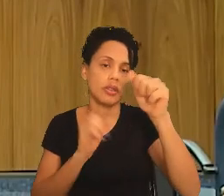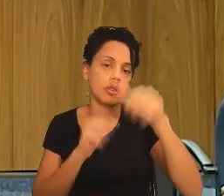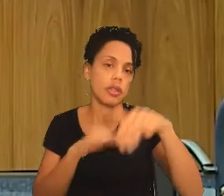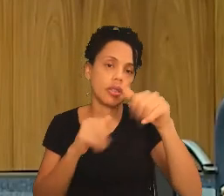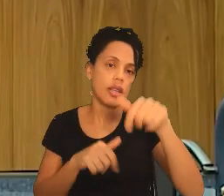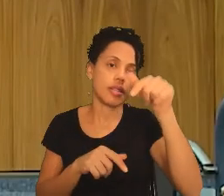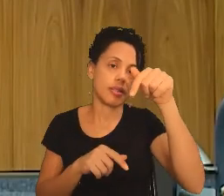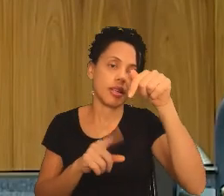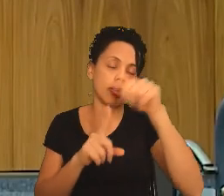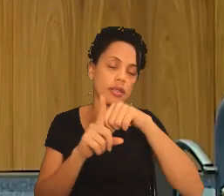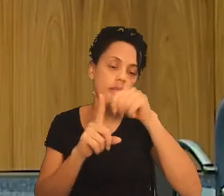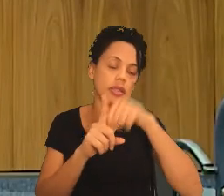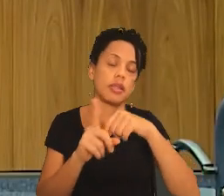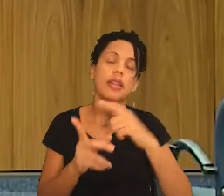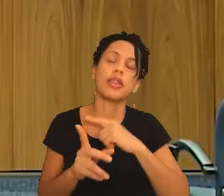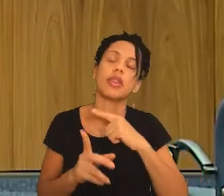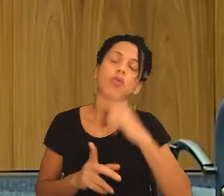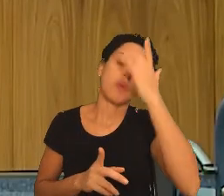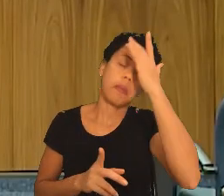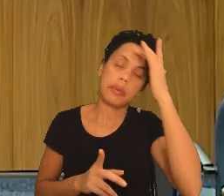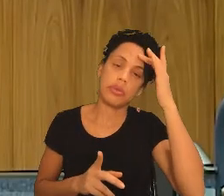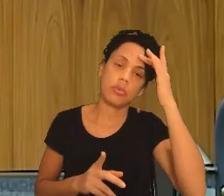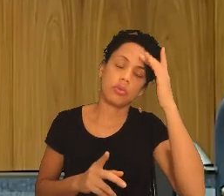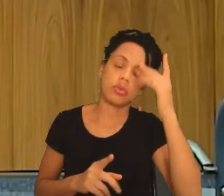que passa, né, numa